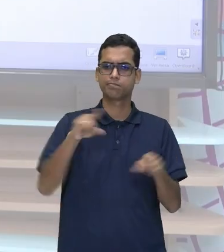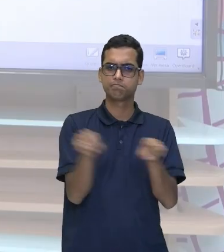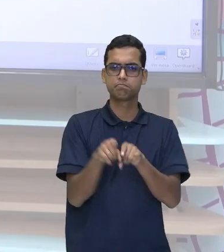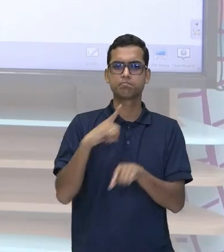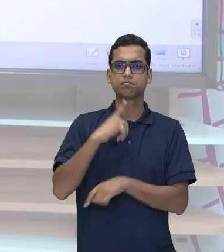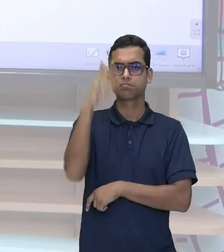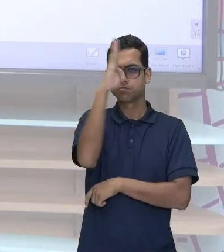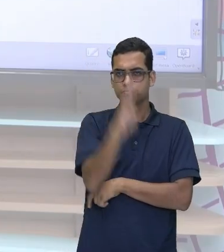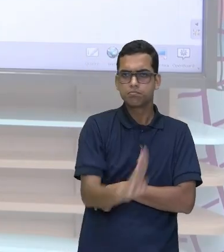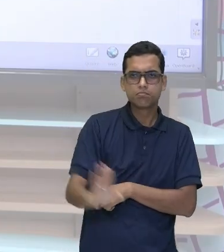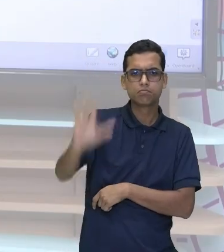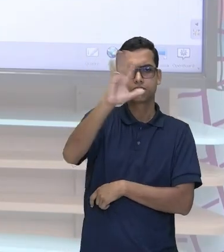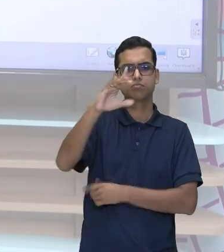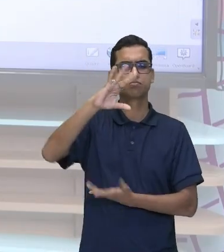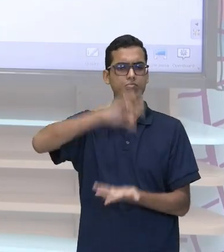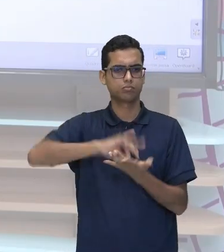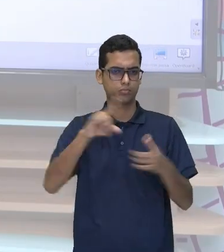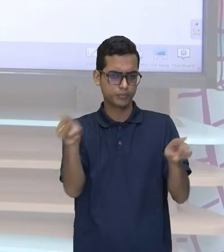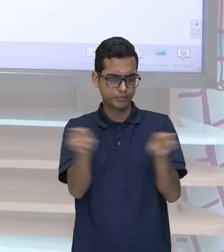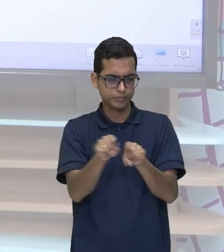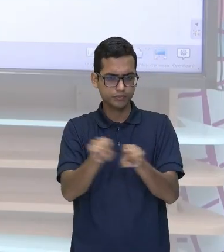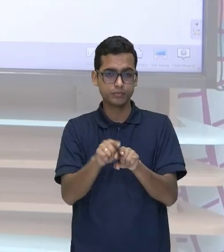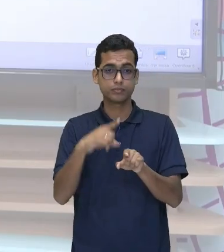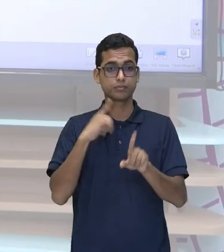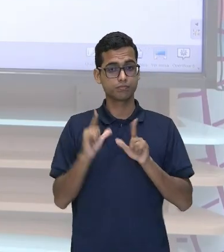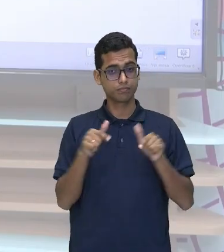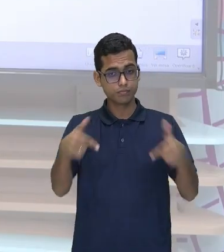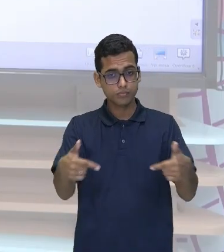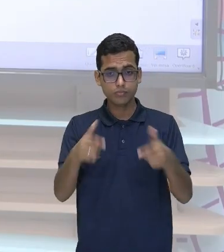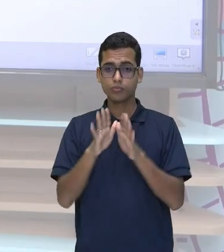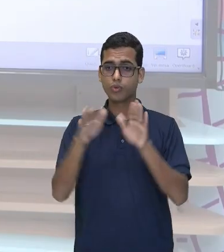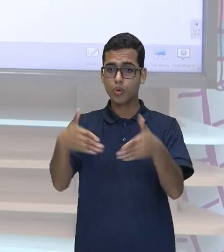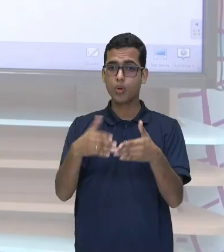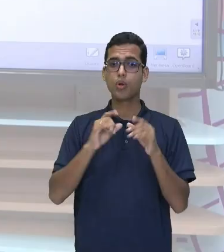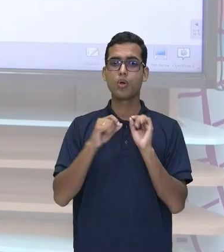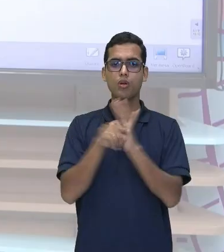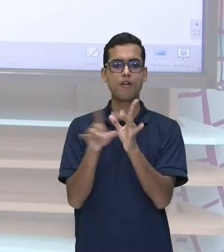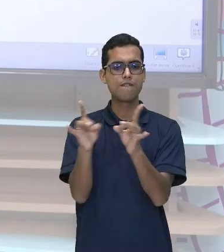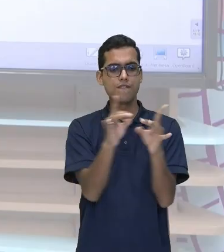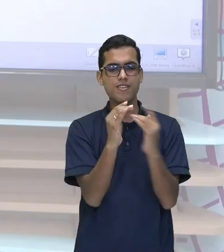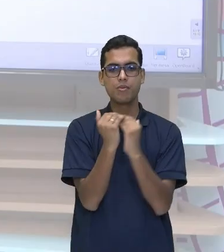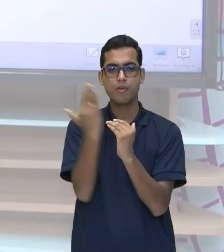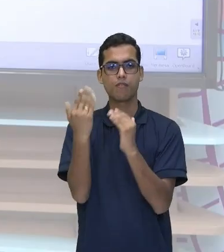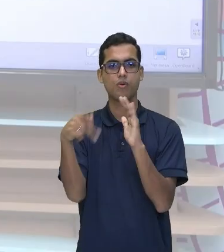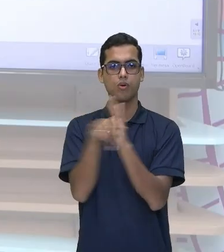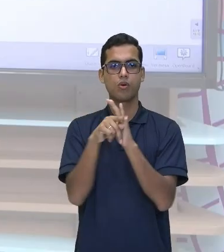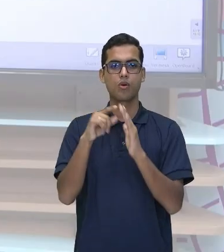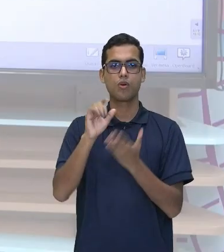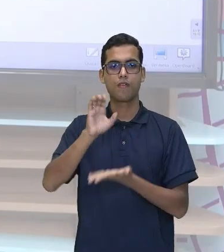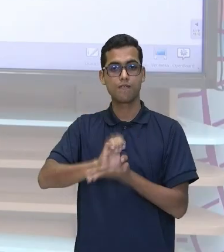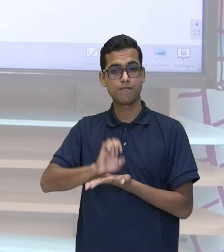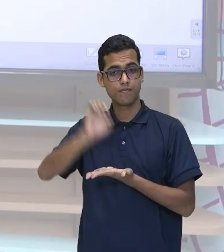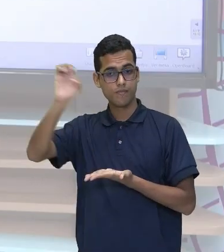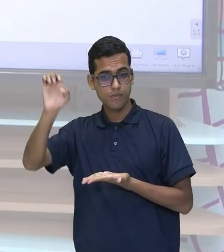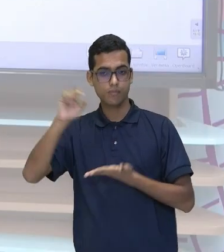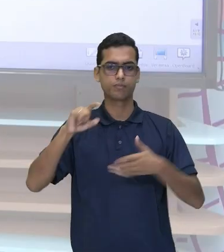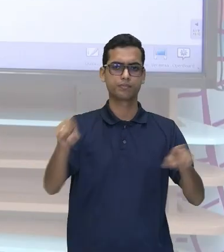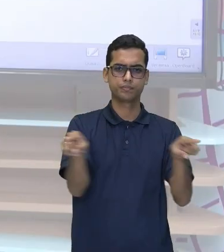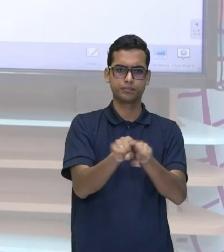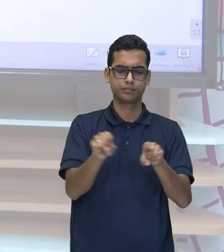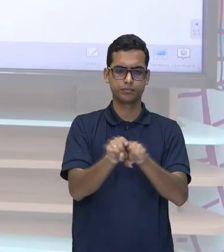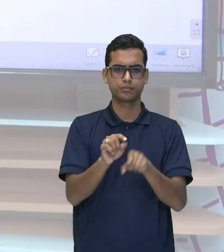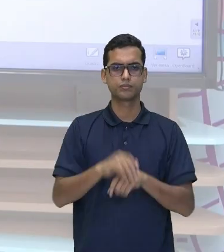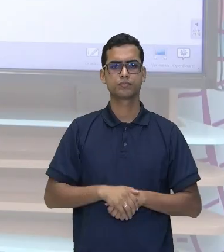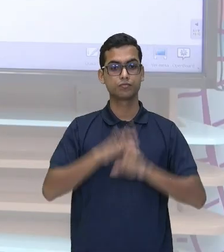também aí no Brasil, e também atividade voltada para a exportação, né. E os principais desafios, né,